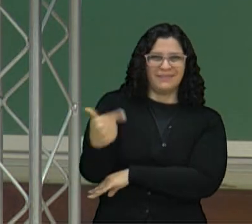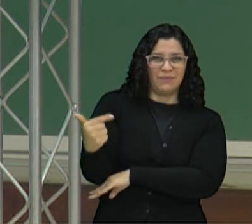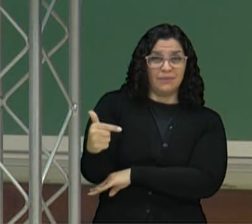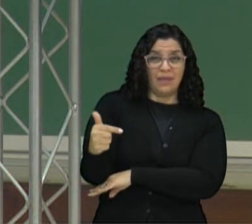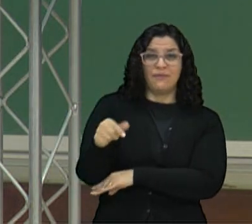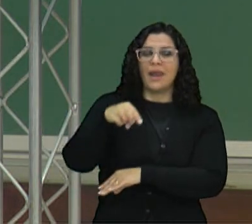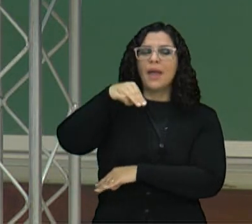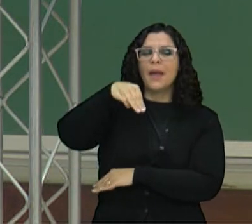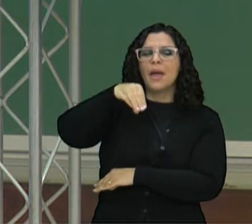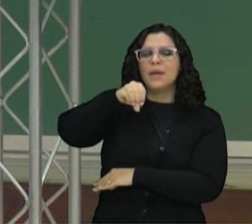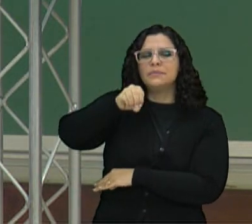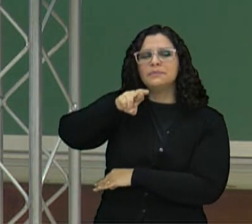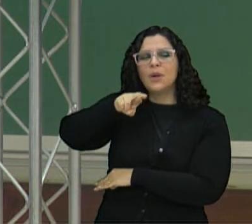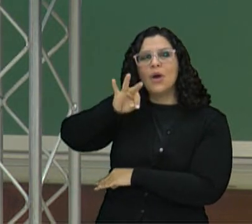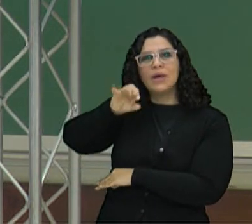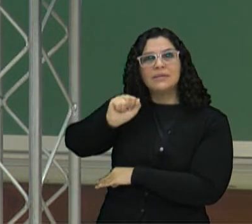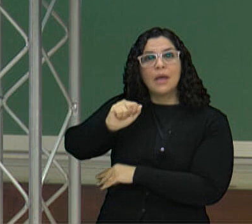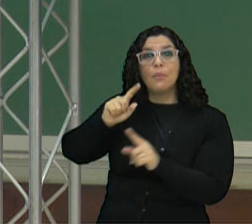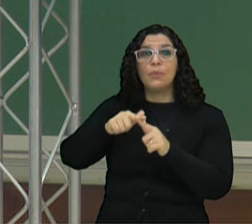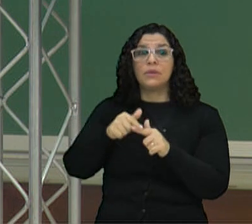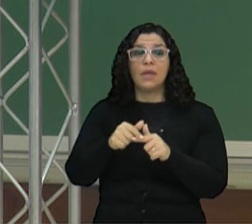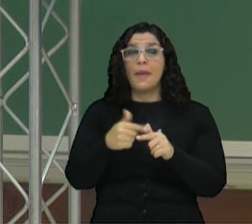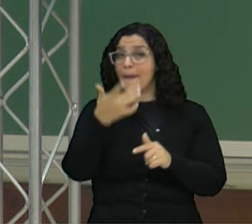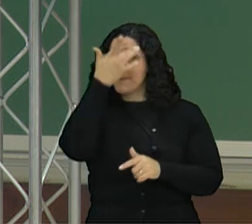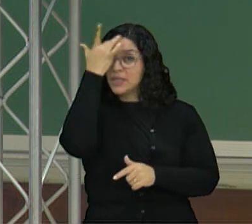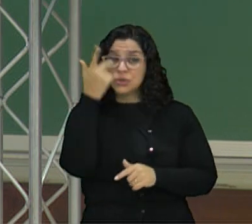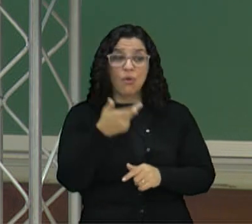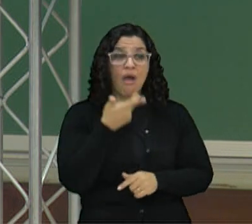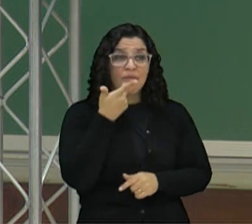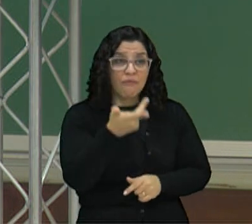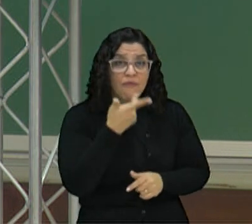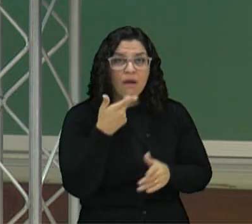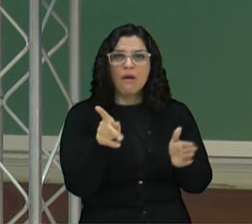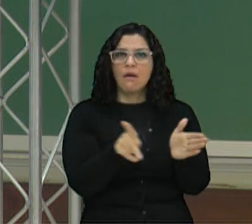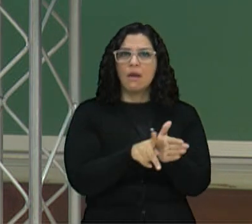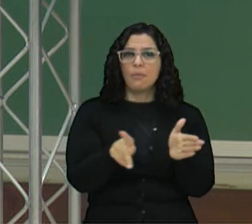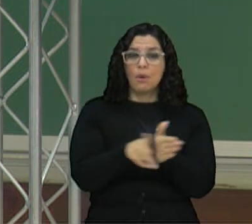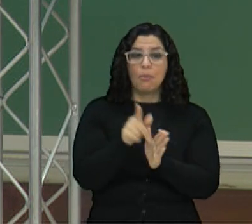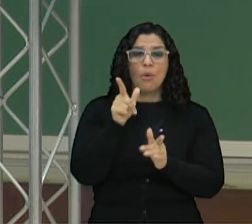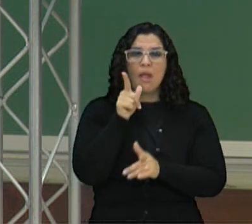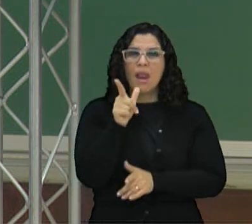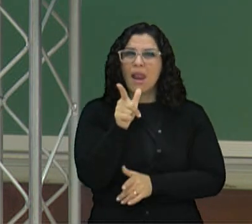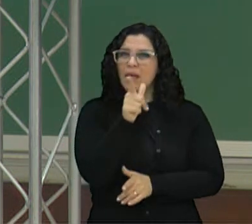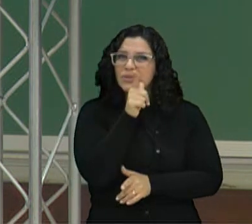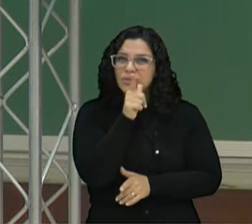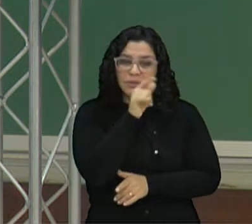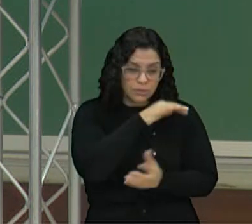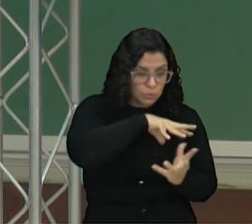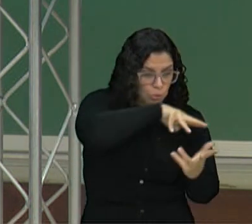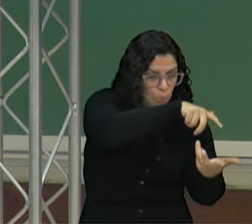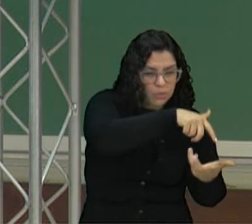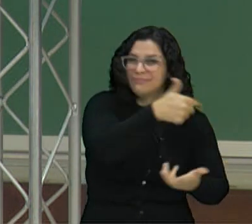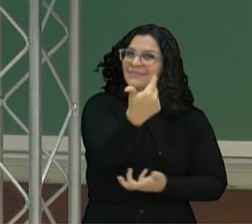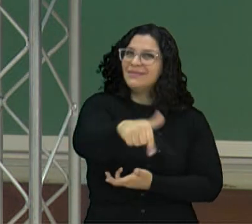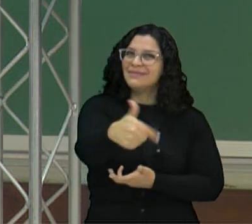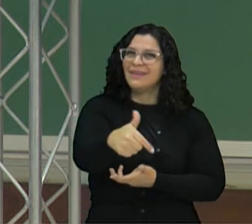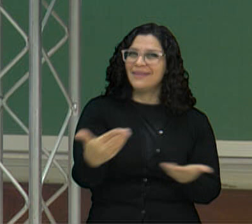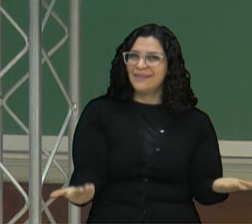é porque essa língua não é mais falada em nenhum local do planeta. Então não existe o